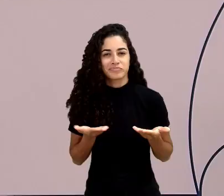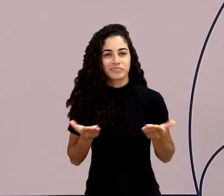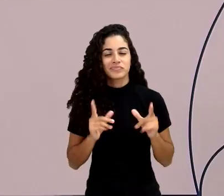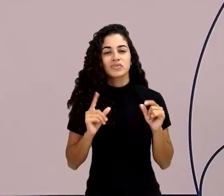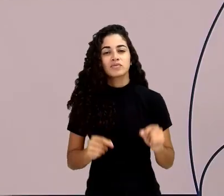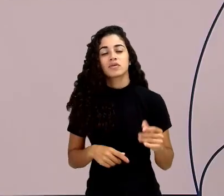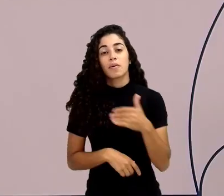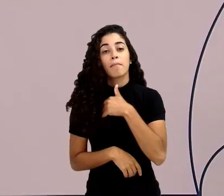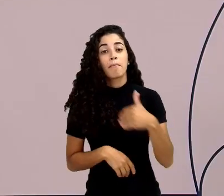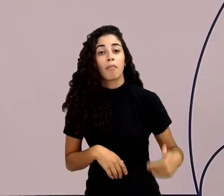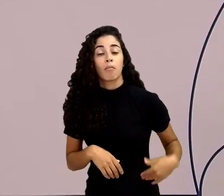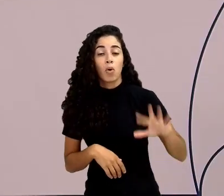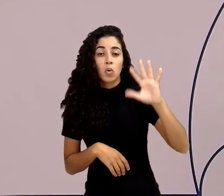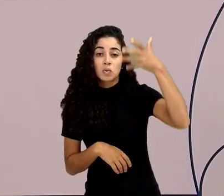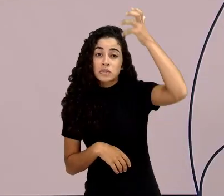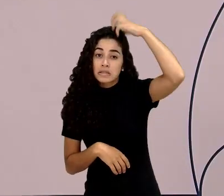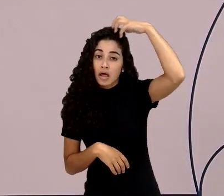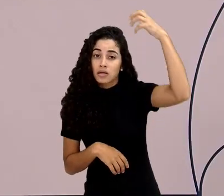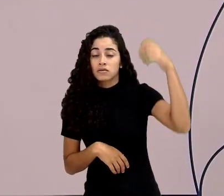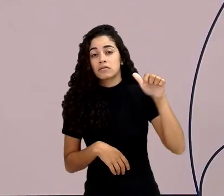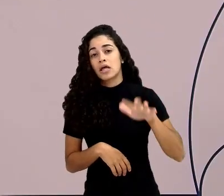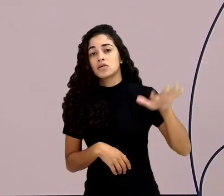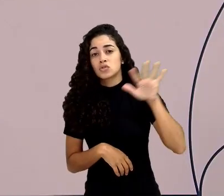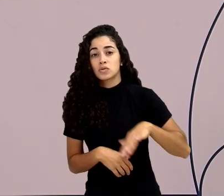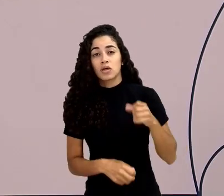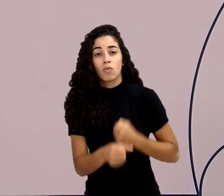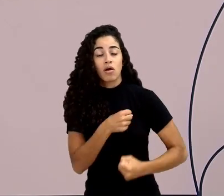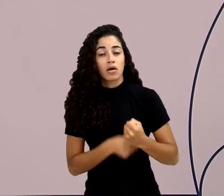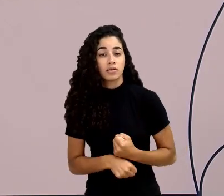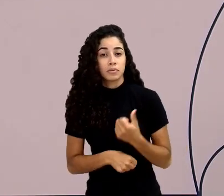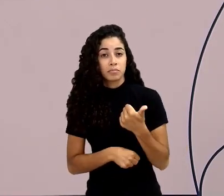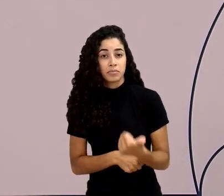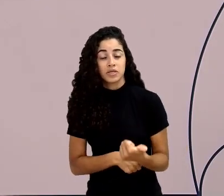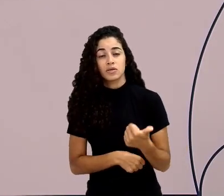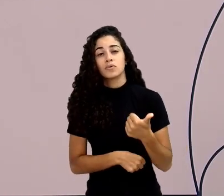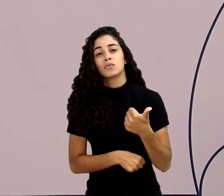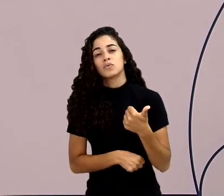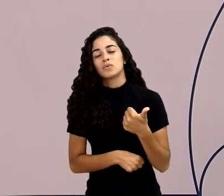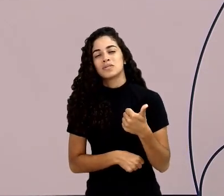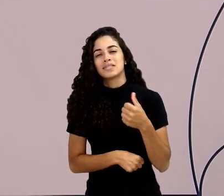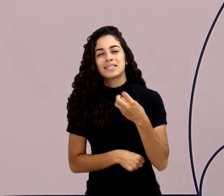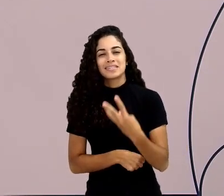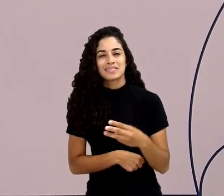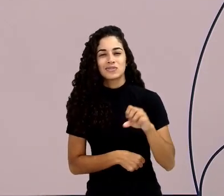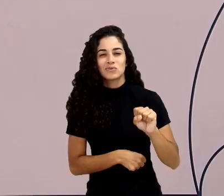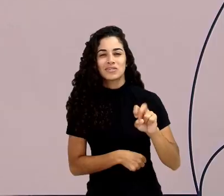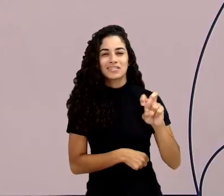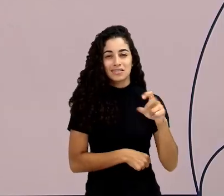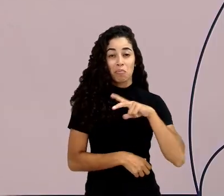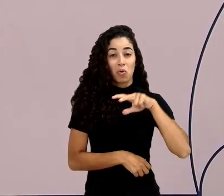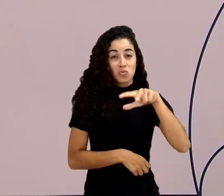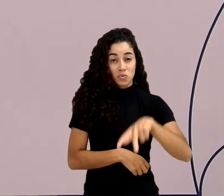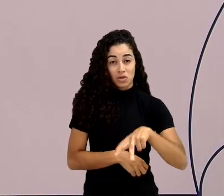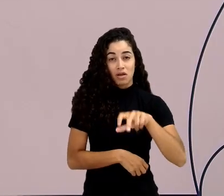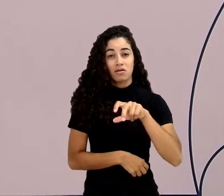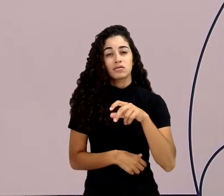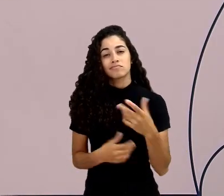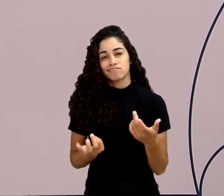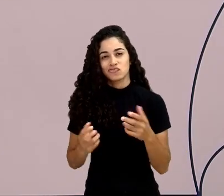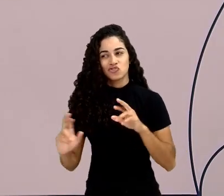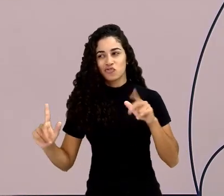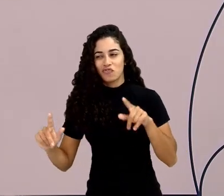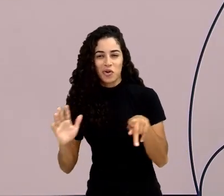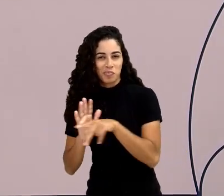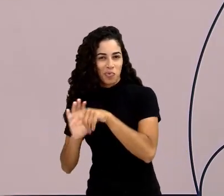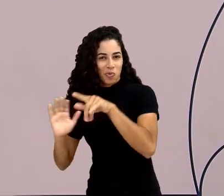monarquias nacionais. Em 1385, Portugal diferente do que vai acontecer com a